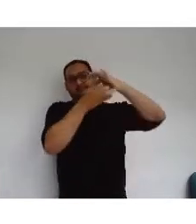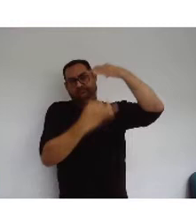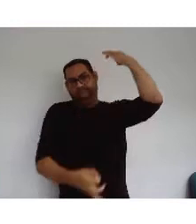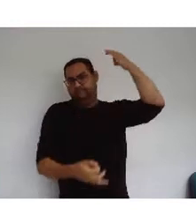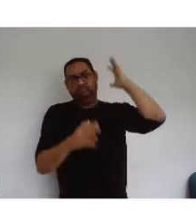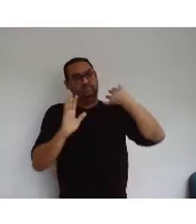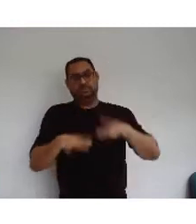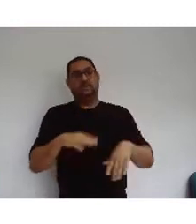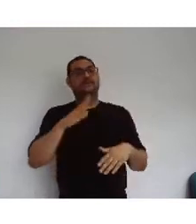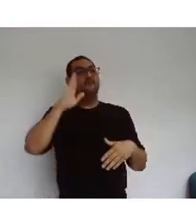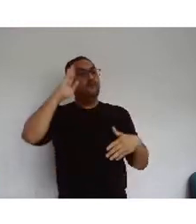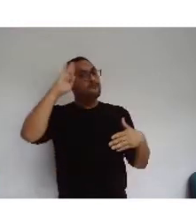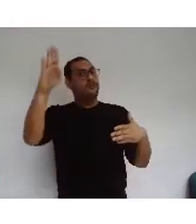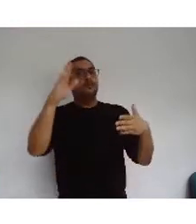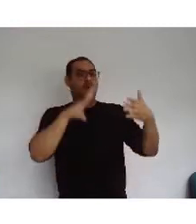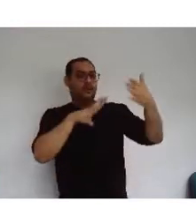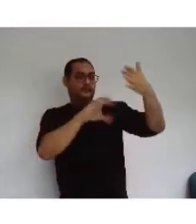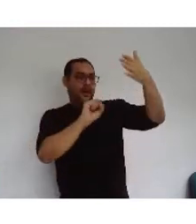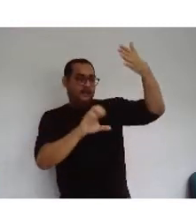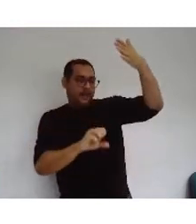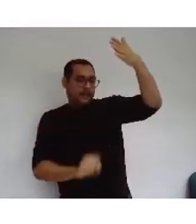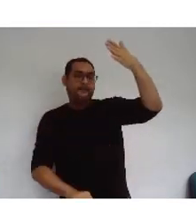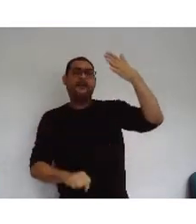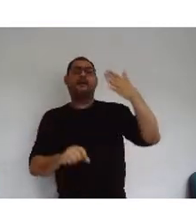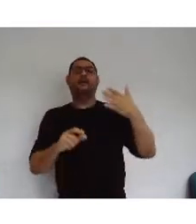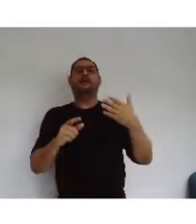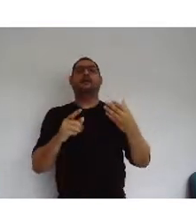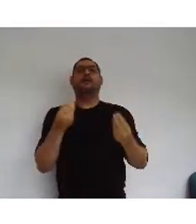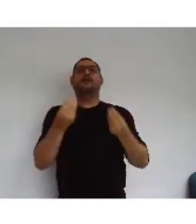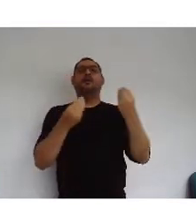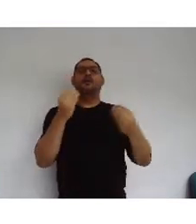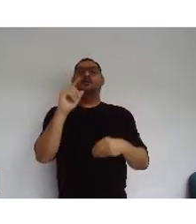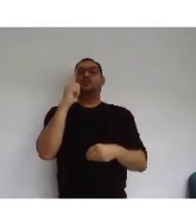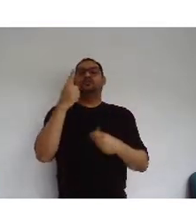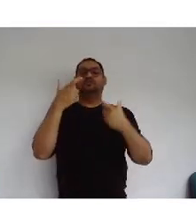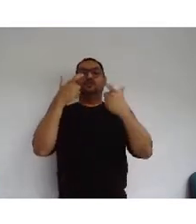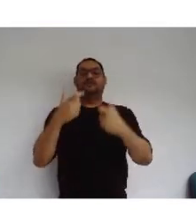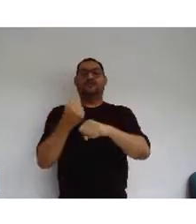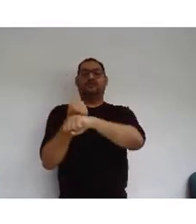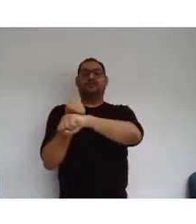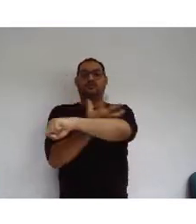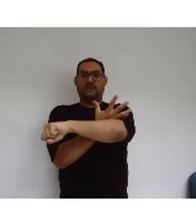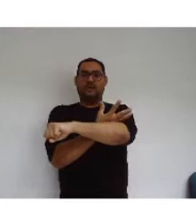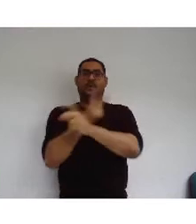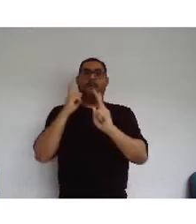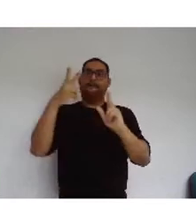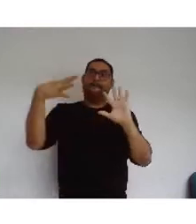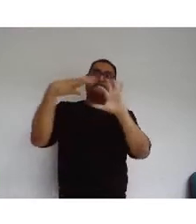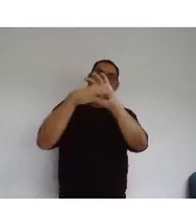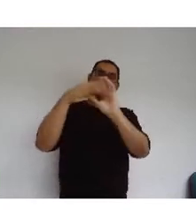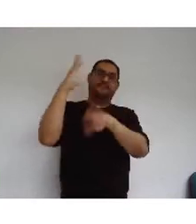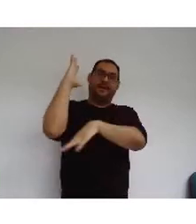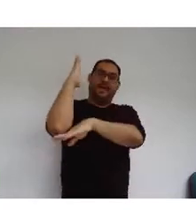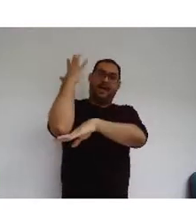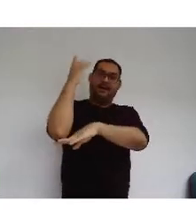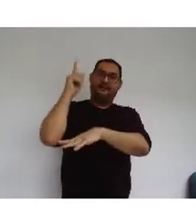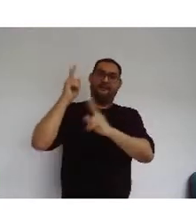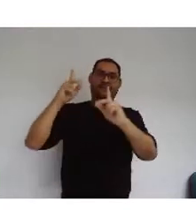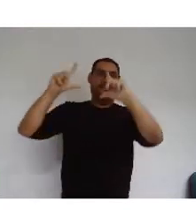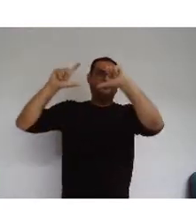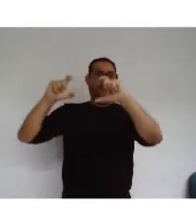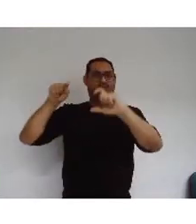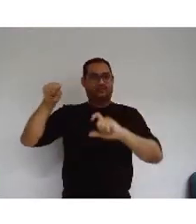os sentidos alternativos de geografias emocionais relativos a essa paisagem. Vou começar